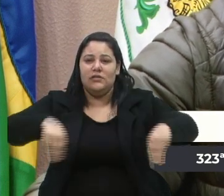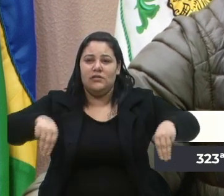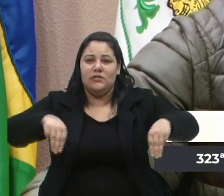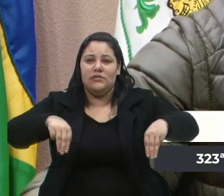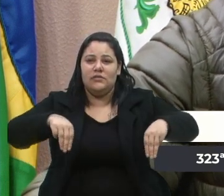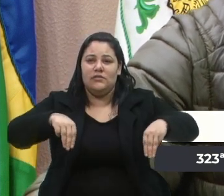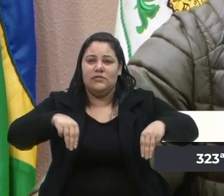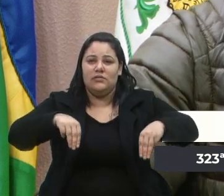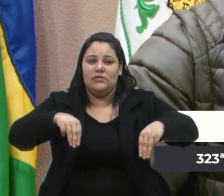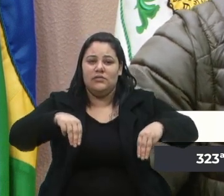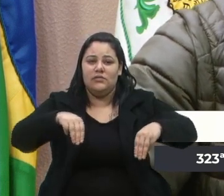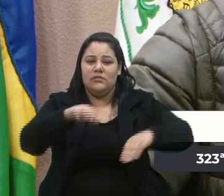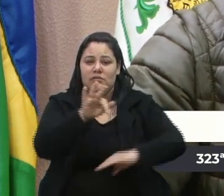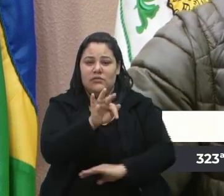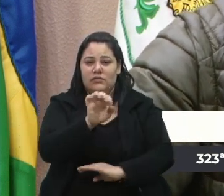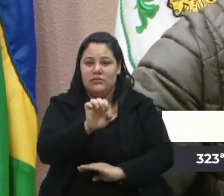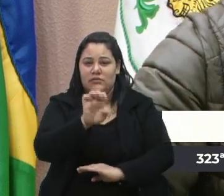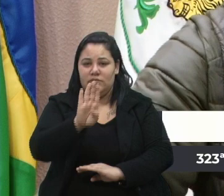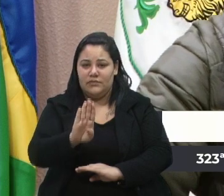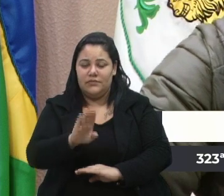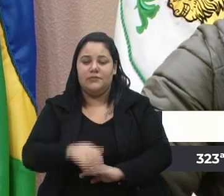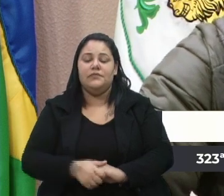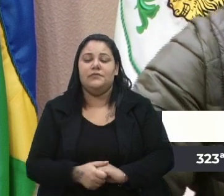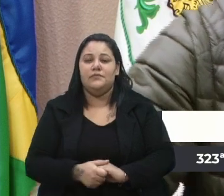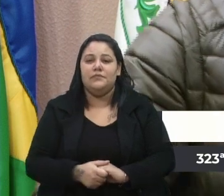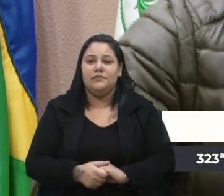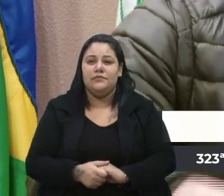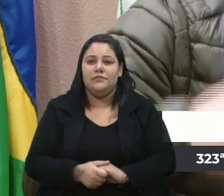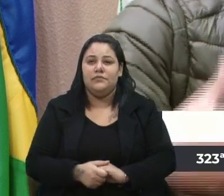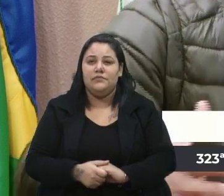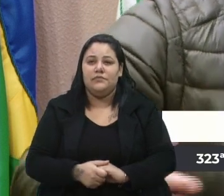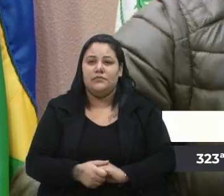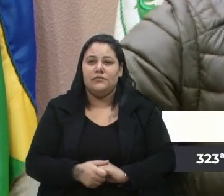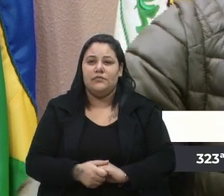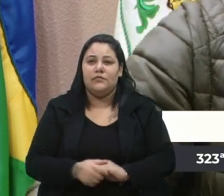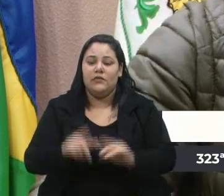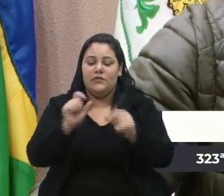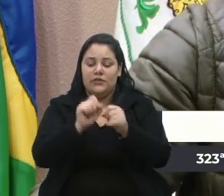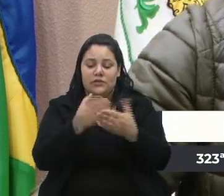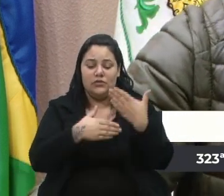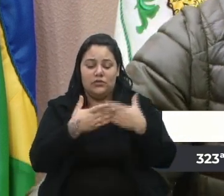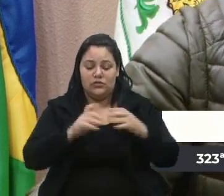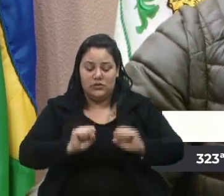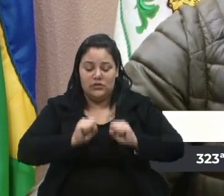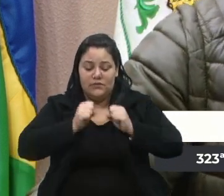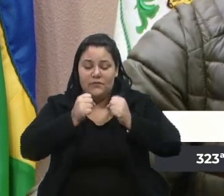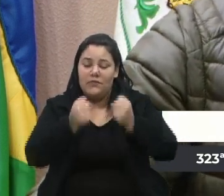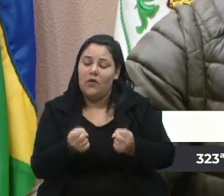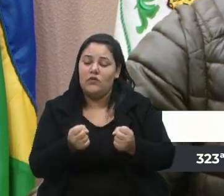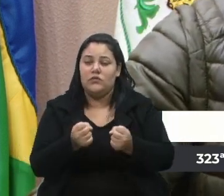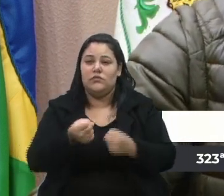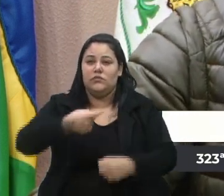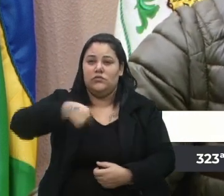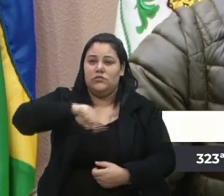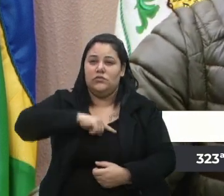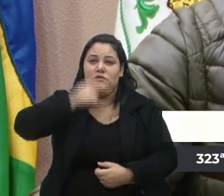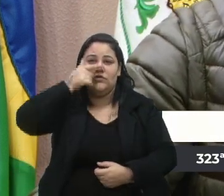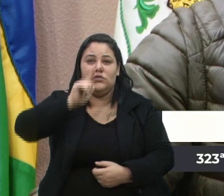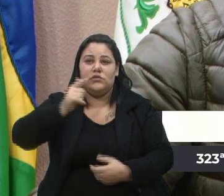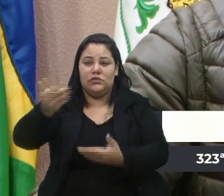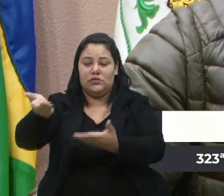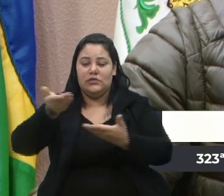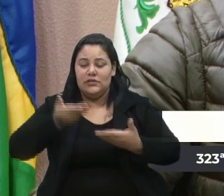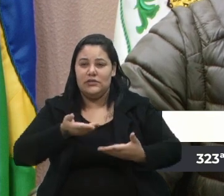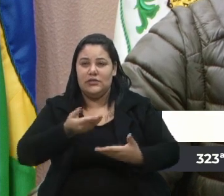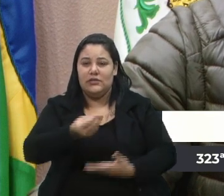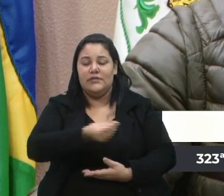mês de Julho aí a gente vai realizar todos os esforços para que a gente consiga trazer um pouco